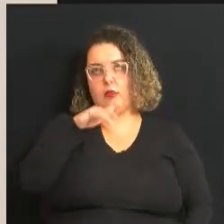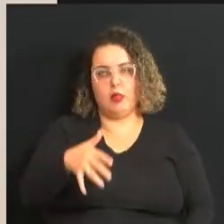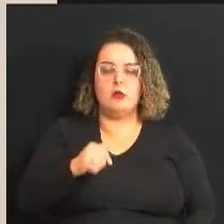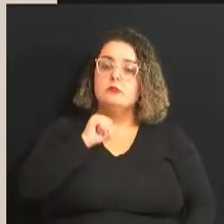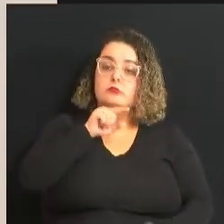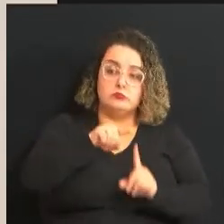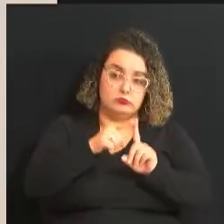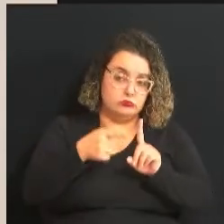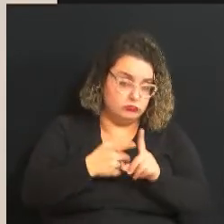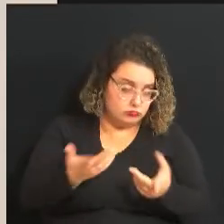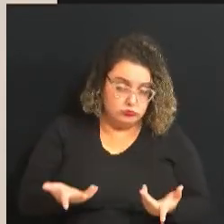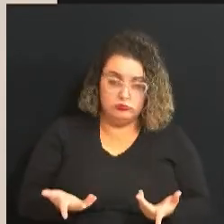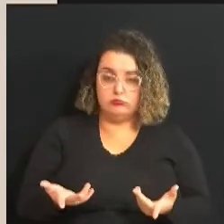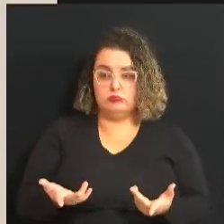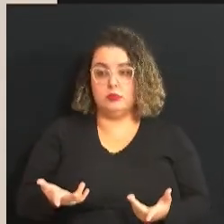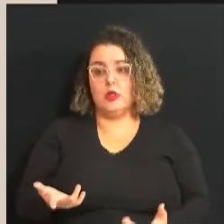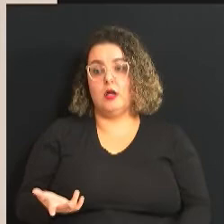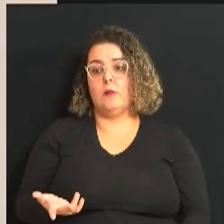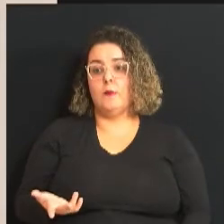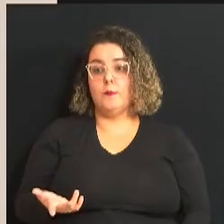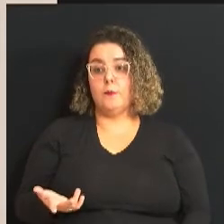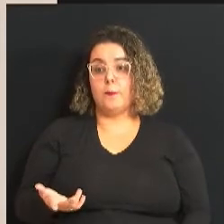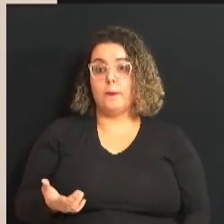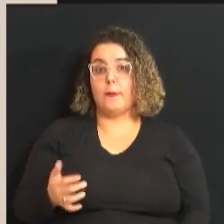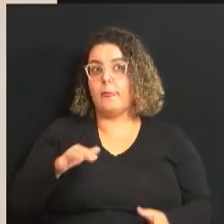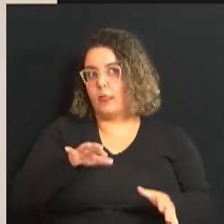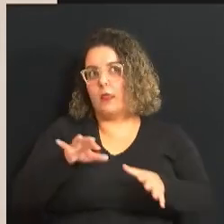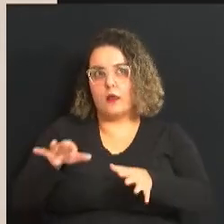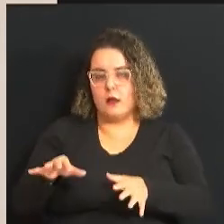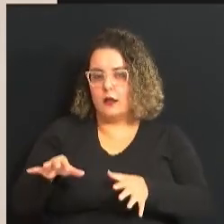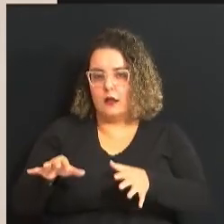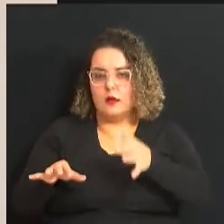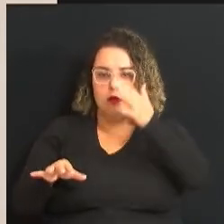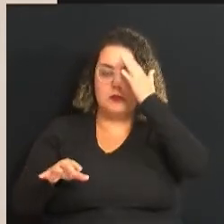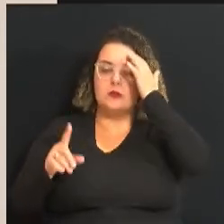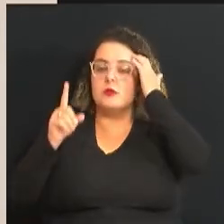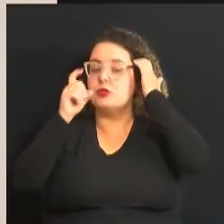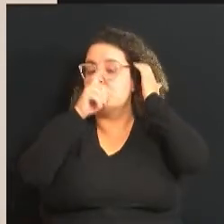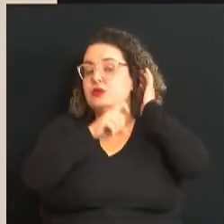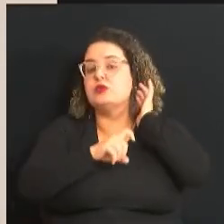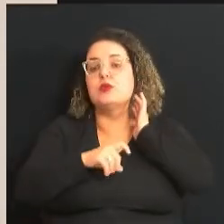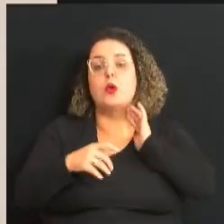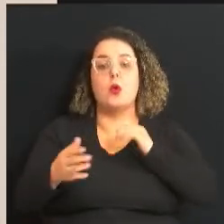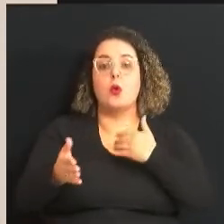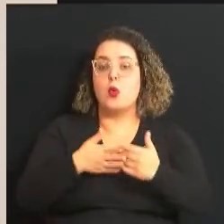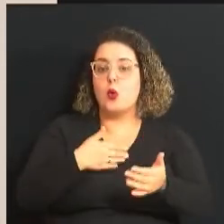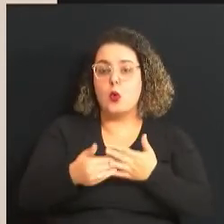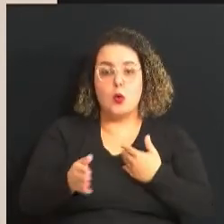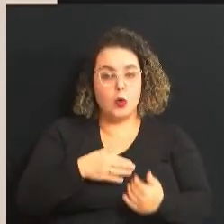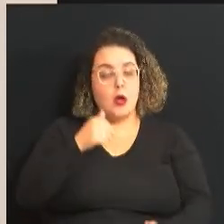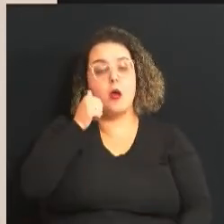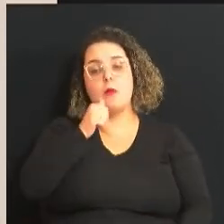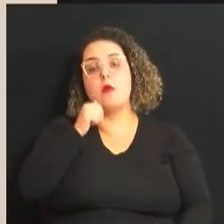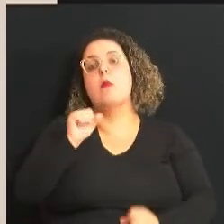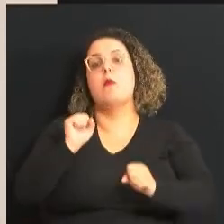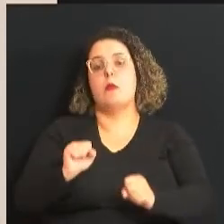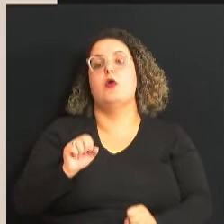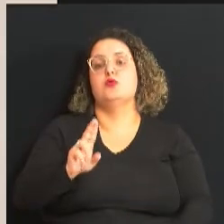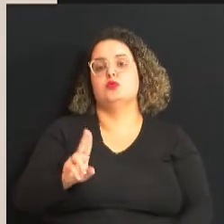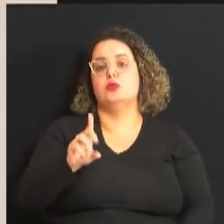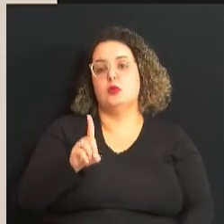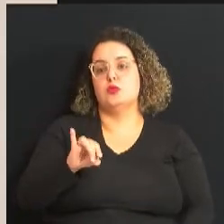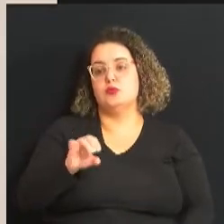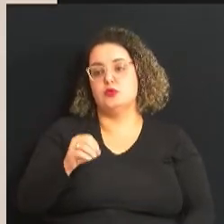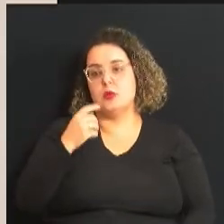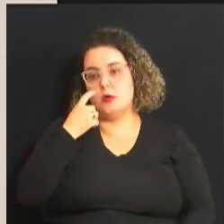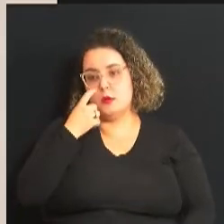Quando você não pode descartar a gravidez. Mas tirando essas contraindicações que são raras, qualquer mulher pode usar o DIU, tá? E também não existe